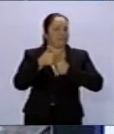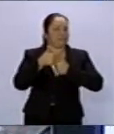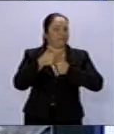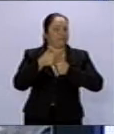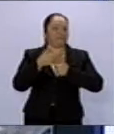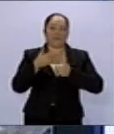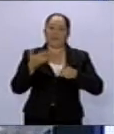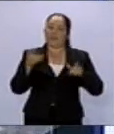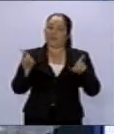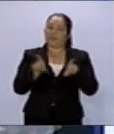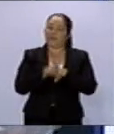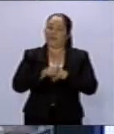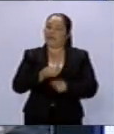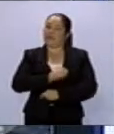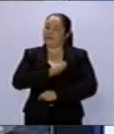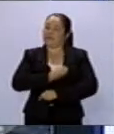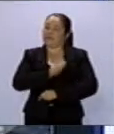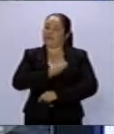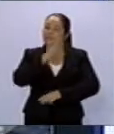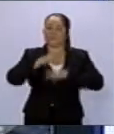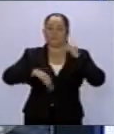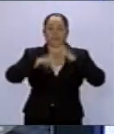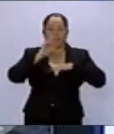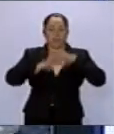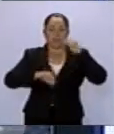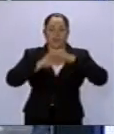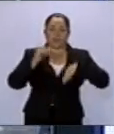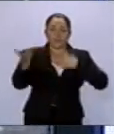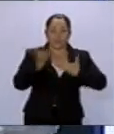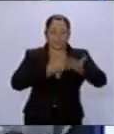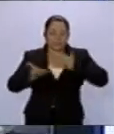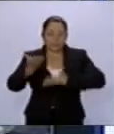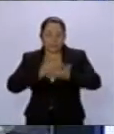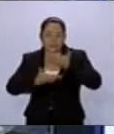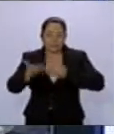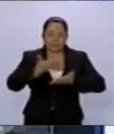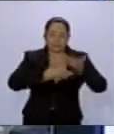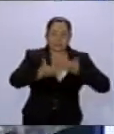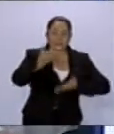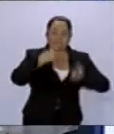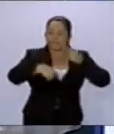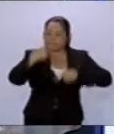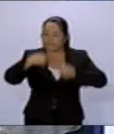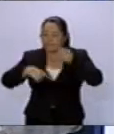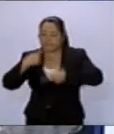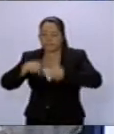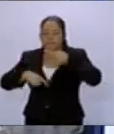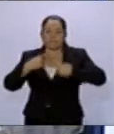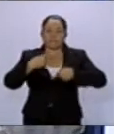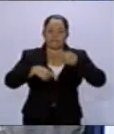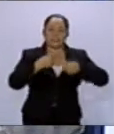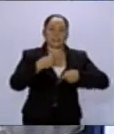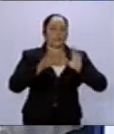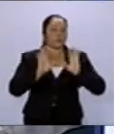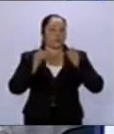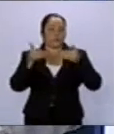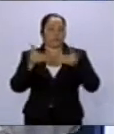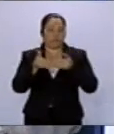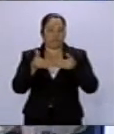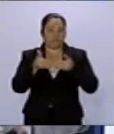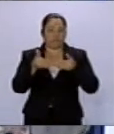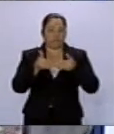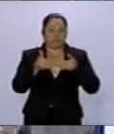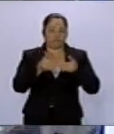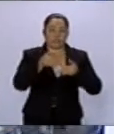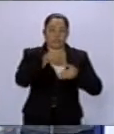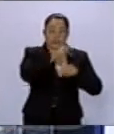a presença dos seus desses profissionais a articulação com a equipe muito profissional a perspectiva de estabelecer a atenção médico em determinadas